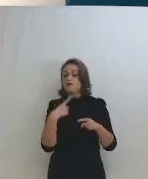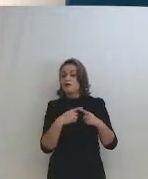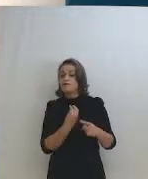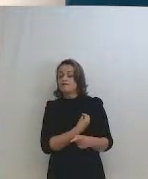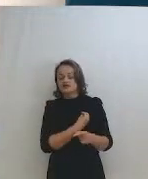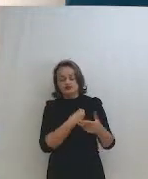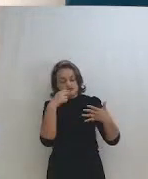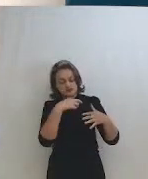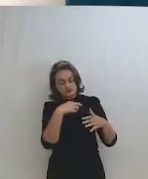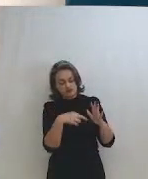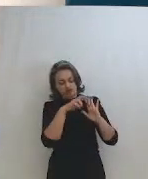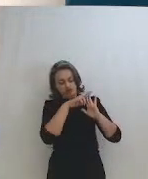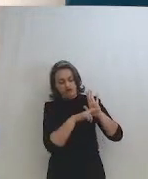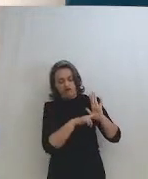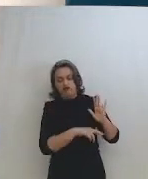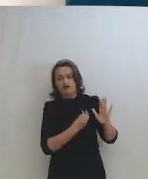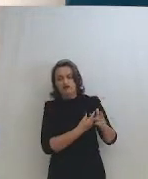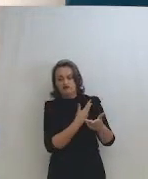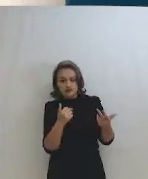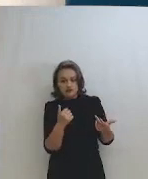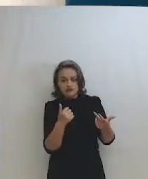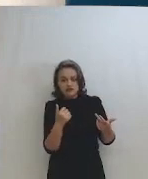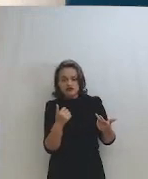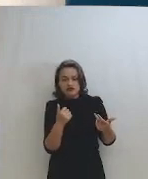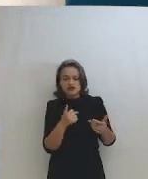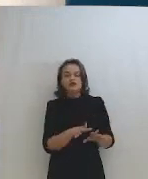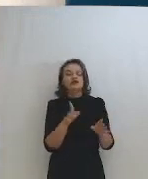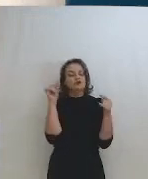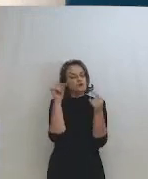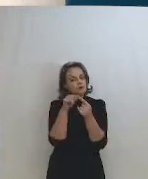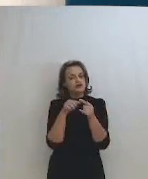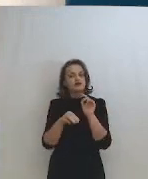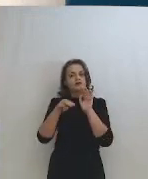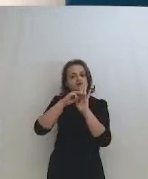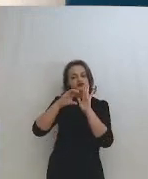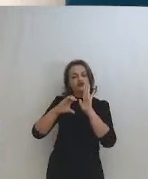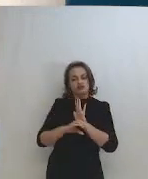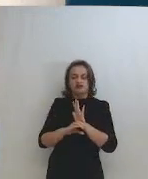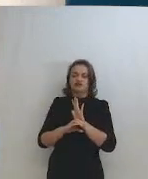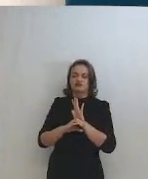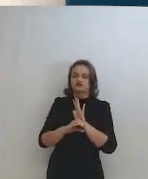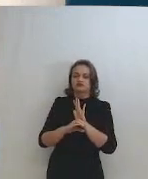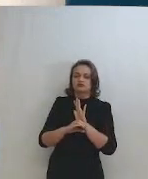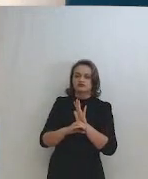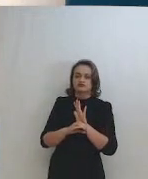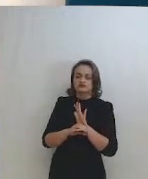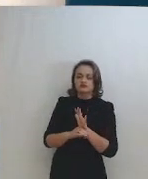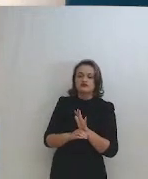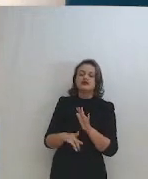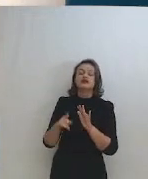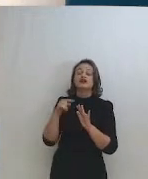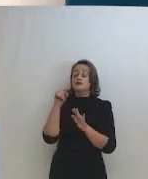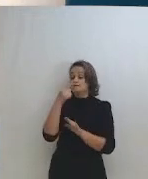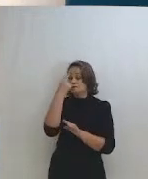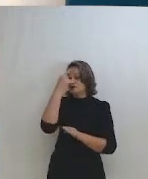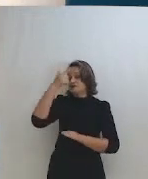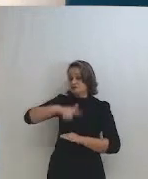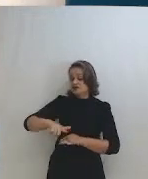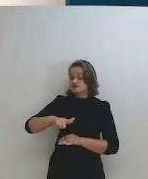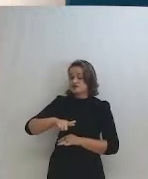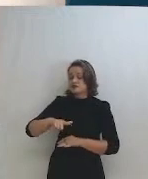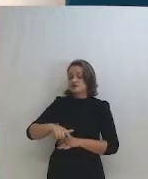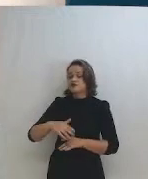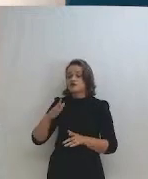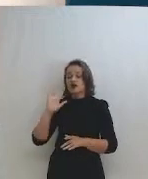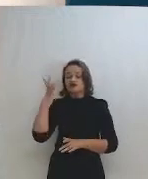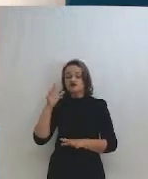pressupostos necessários à aplicação da medida cautelar extrema, somado ao fato de que, por ocasião do julgamento do habeas